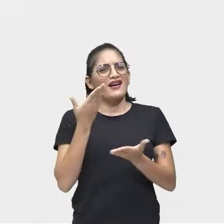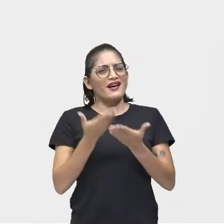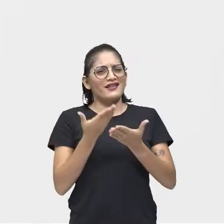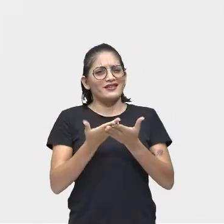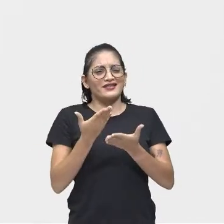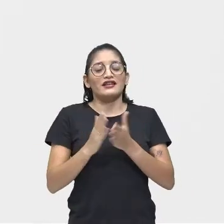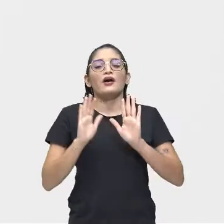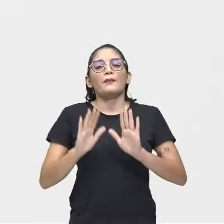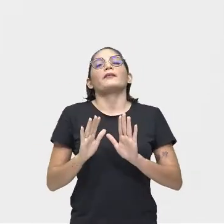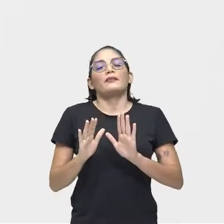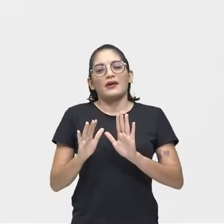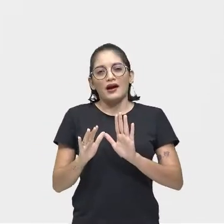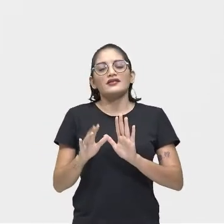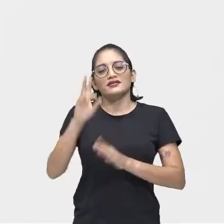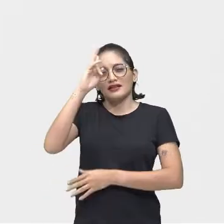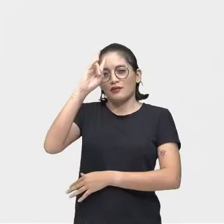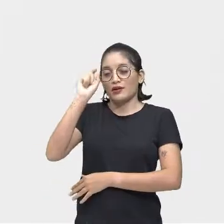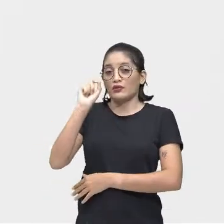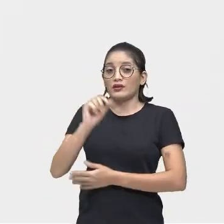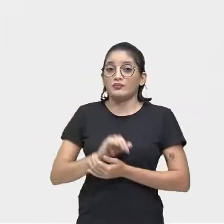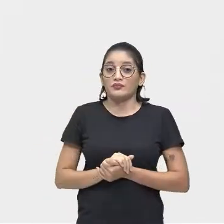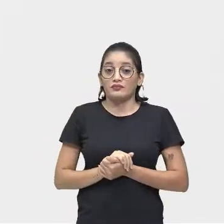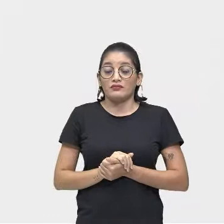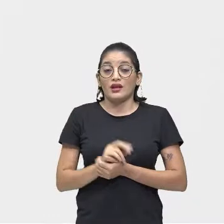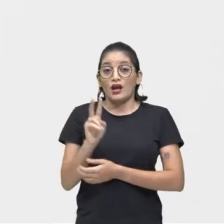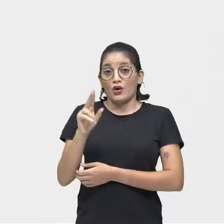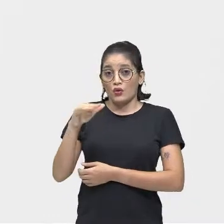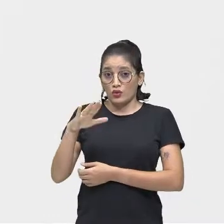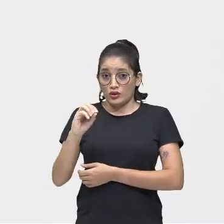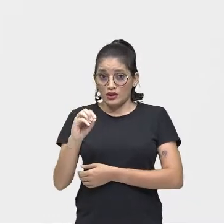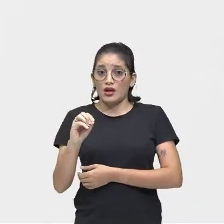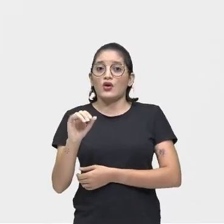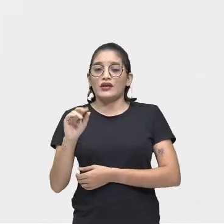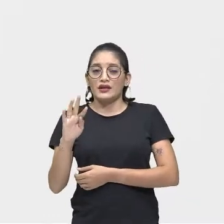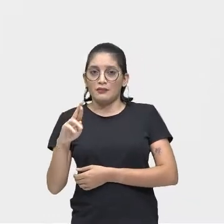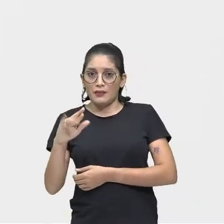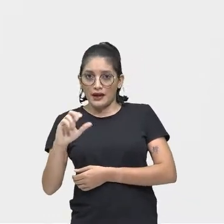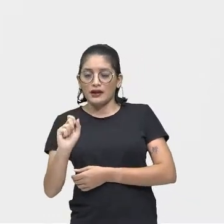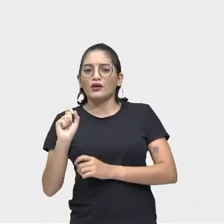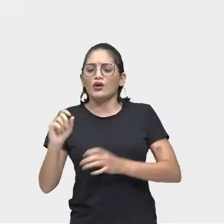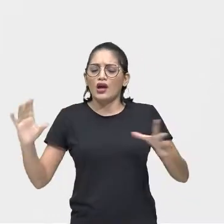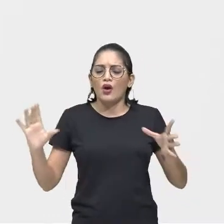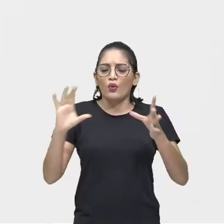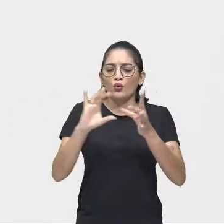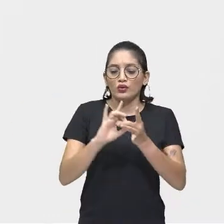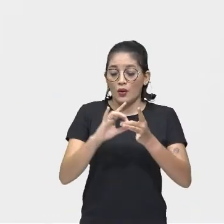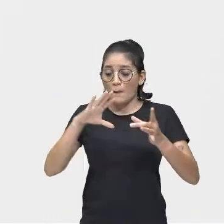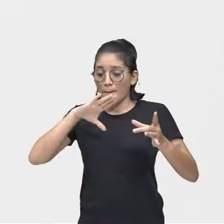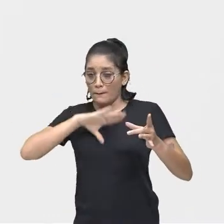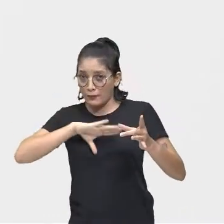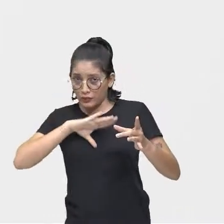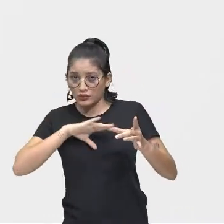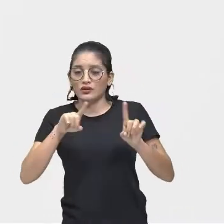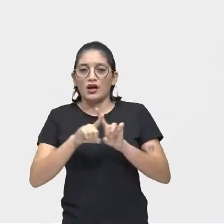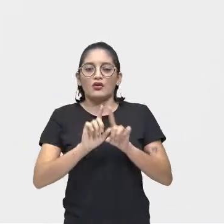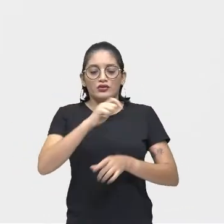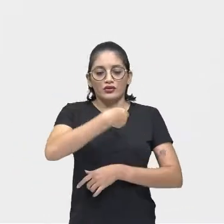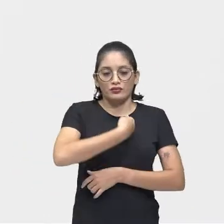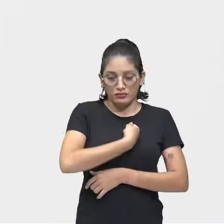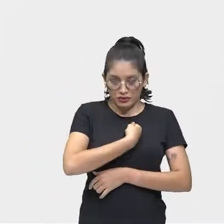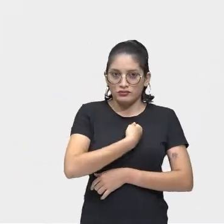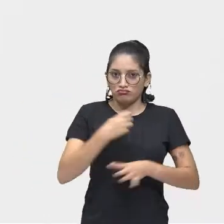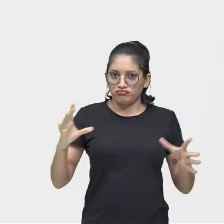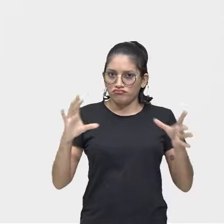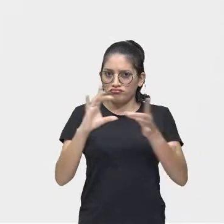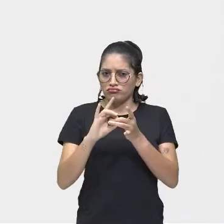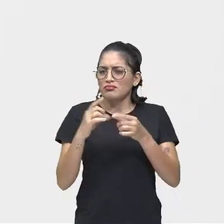mas a gente vai rever que a União Ibérica foi a união entre os reinos de Portugal e de Espanha sob o domínio espanhol. Por que a